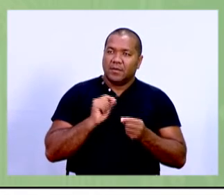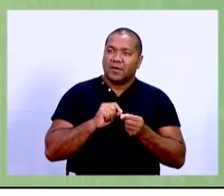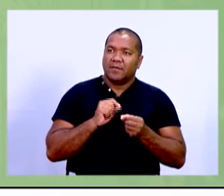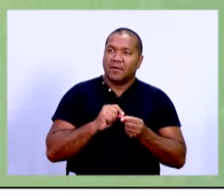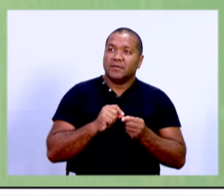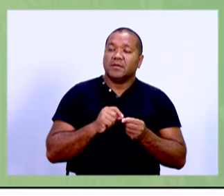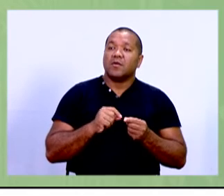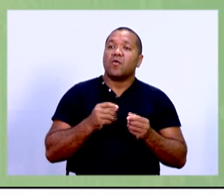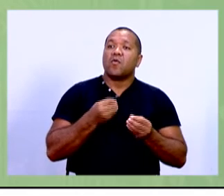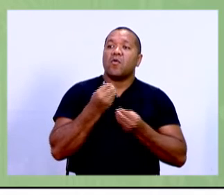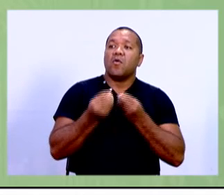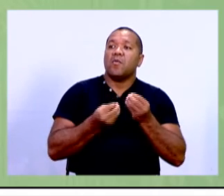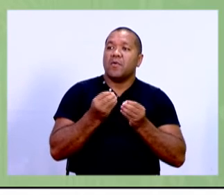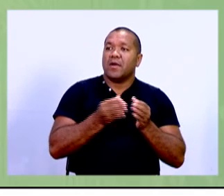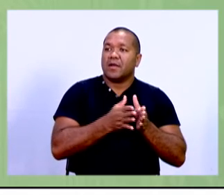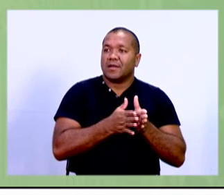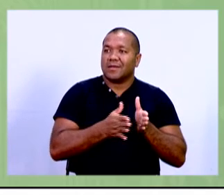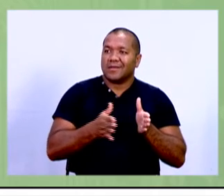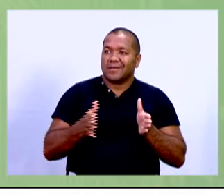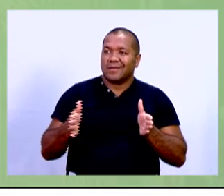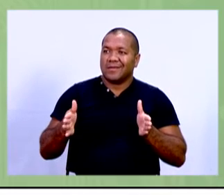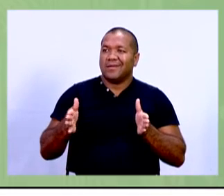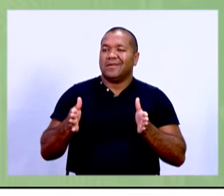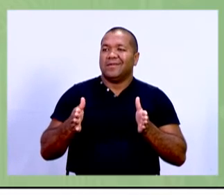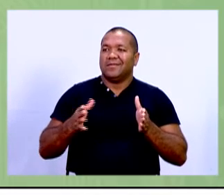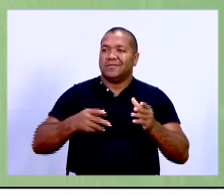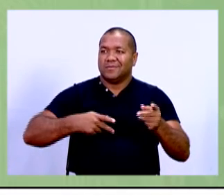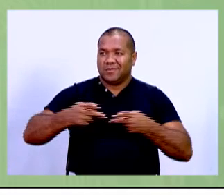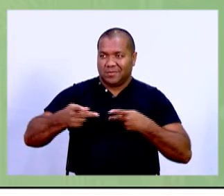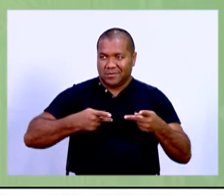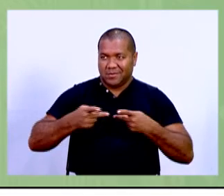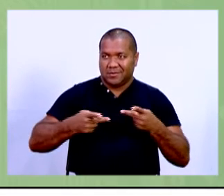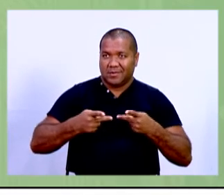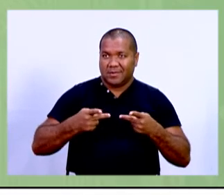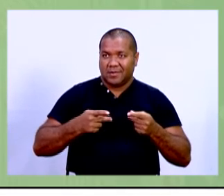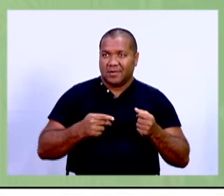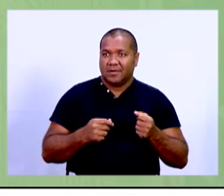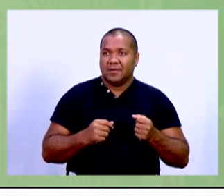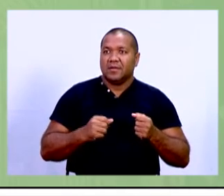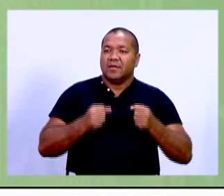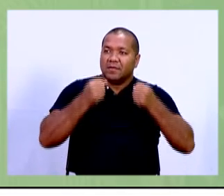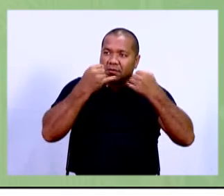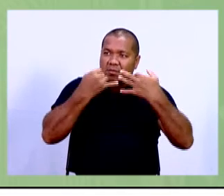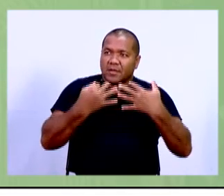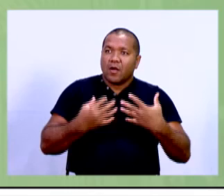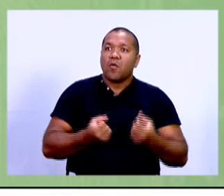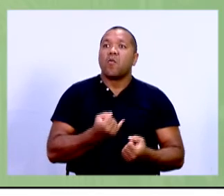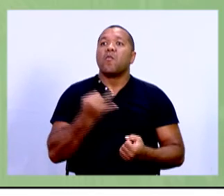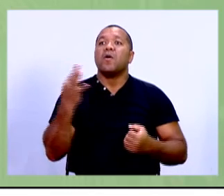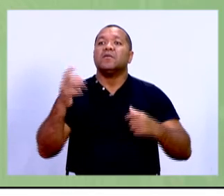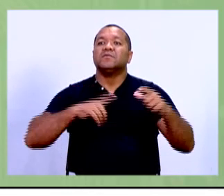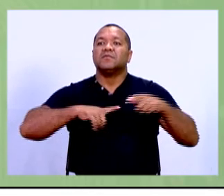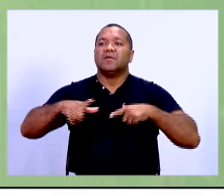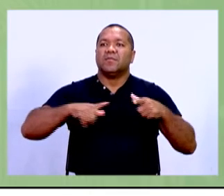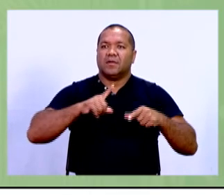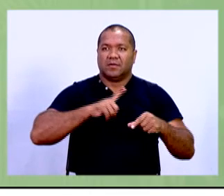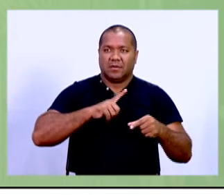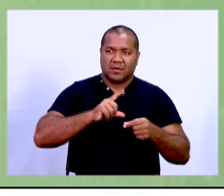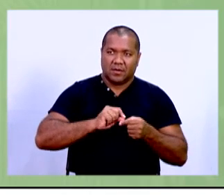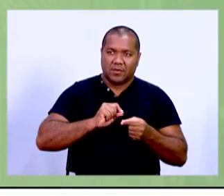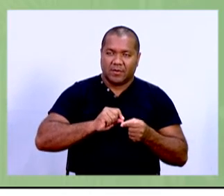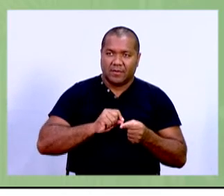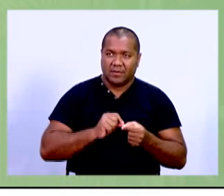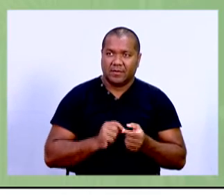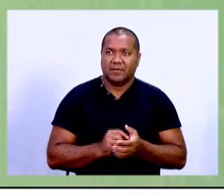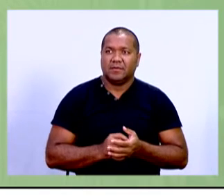ver o andamento do fluxo do seu projeto. Então, ele vai dizer aqui para mim quais as tarefas que eu tenho para fazer. Vou